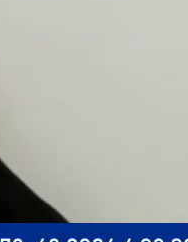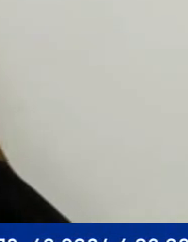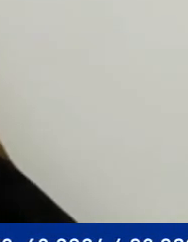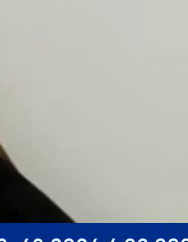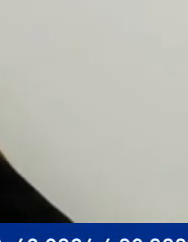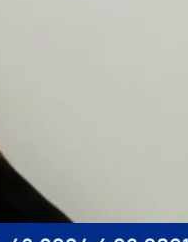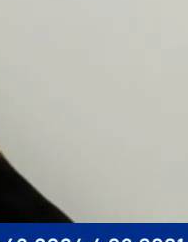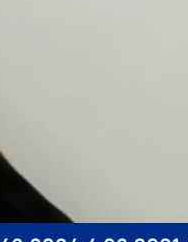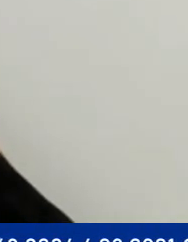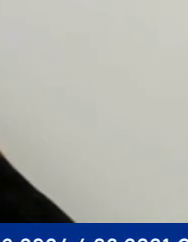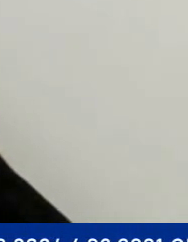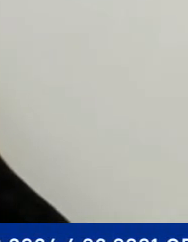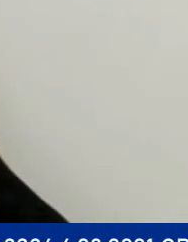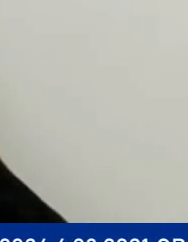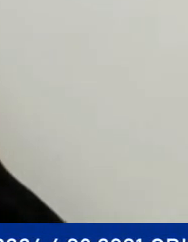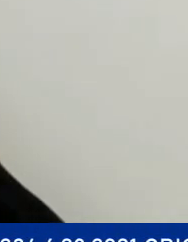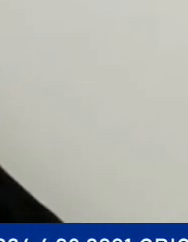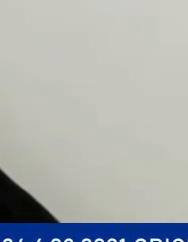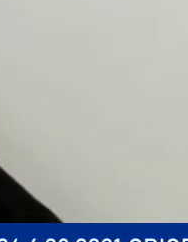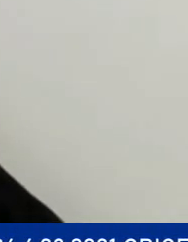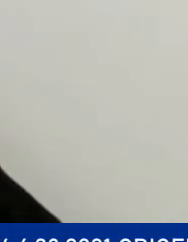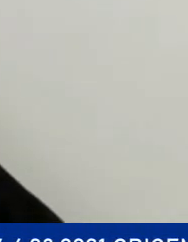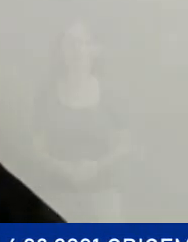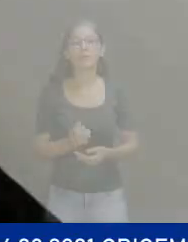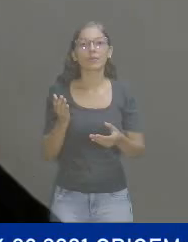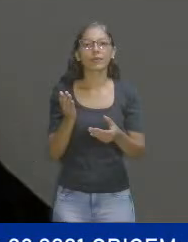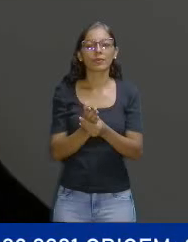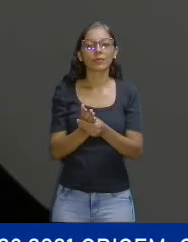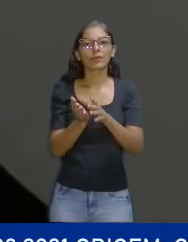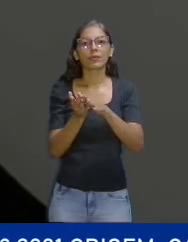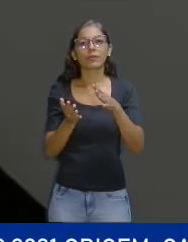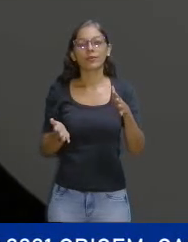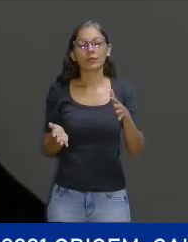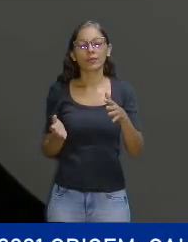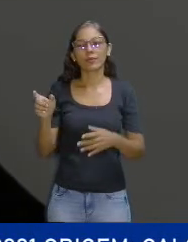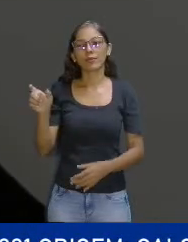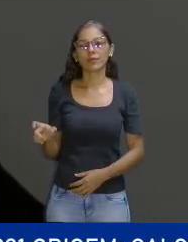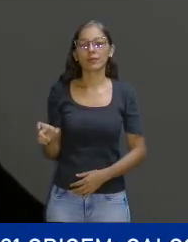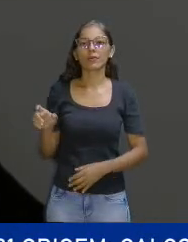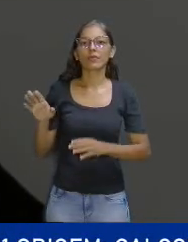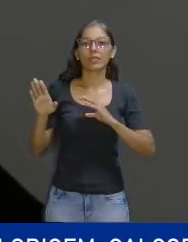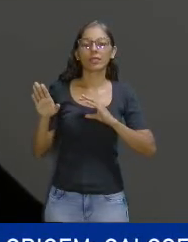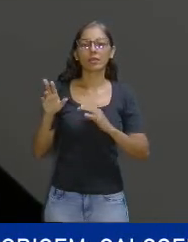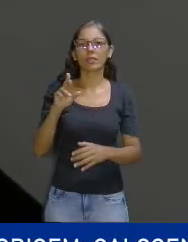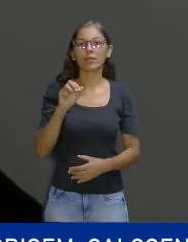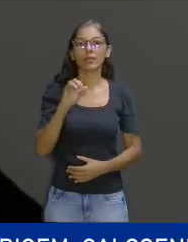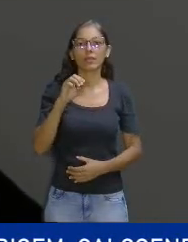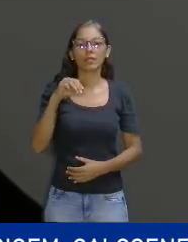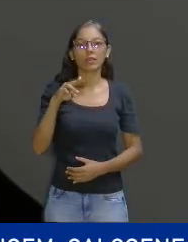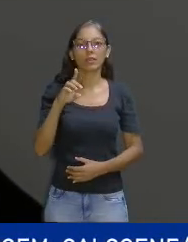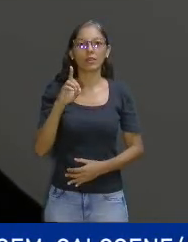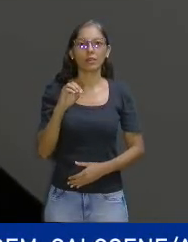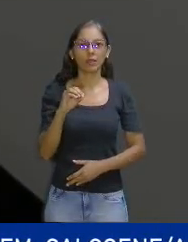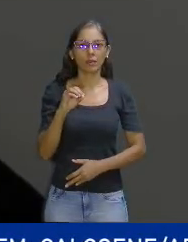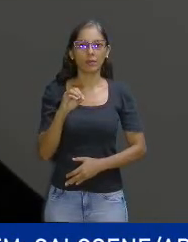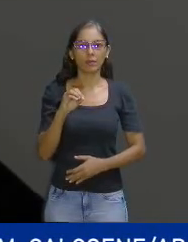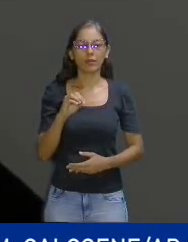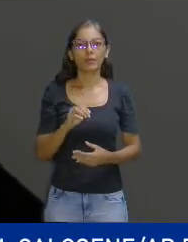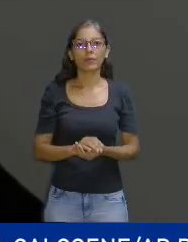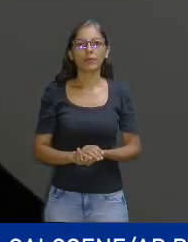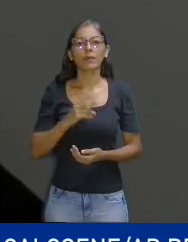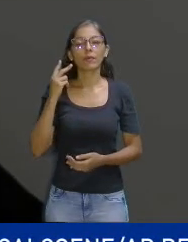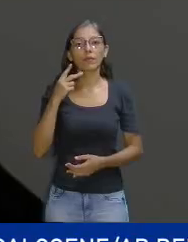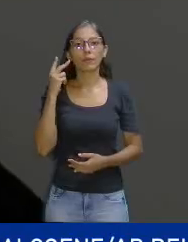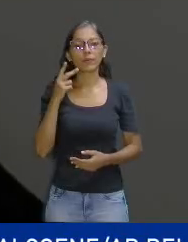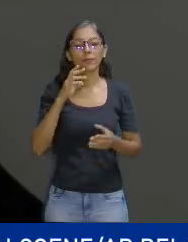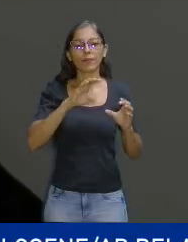por Na Raimundo tela, a Nonato juíza Souza, Paola Santos. Ela é branca, concorreu de ao cabelos cargo de castanhos vereador claros, no lisos, município de longos, Calçolene além nas maquiagem, eleições de sobrancelha belineada, 2024, olhos amendoados, castanho em escuro,